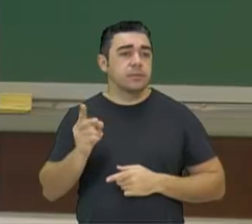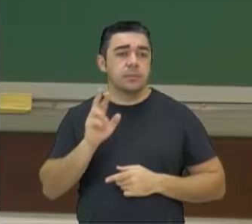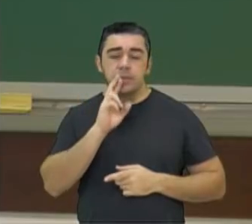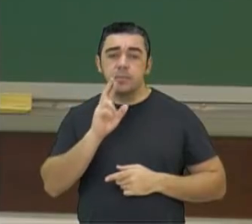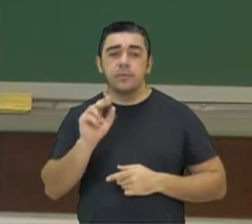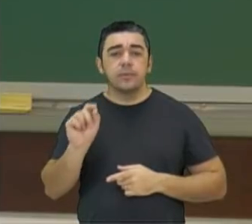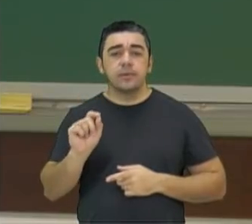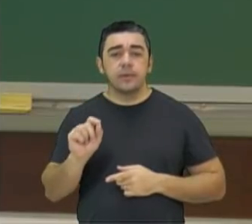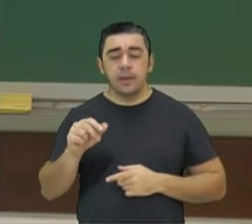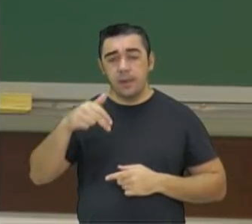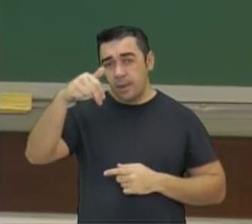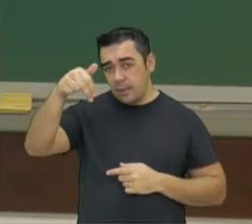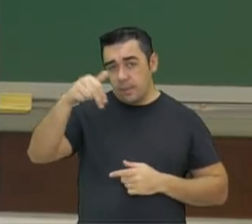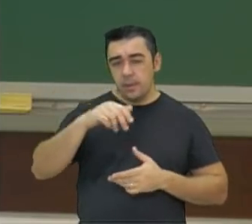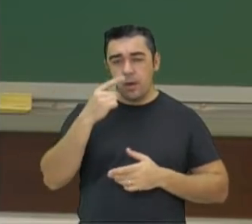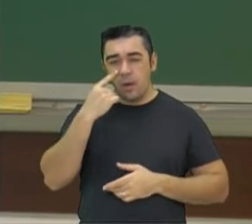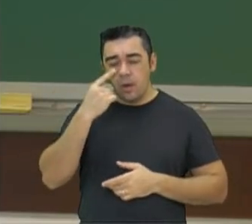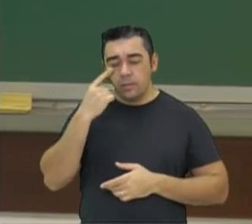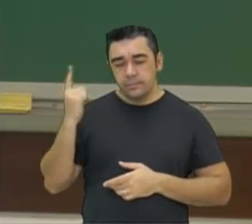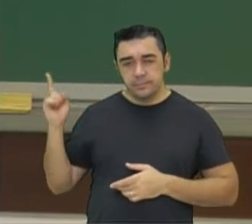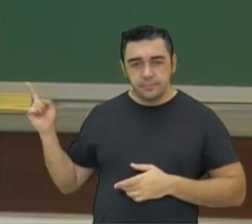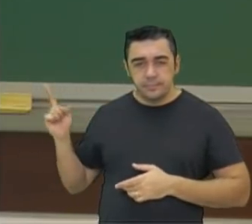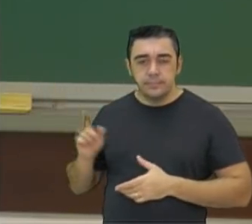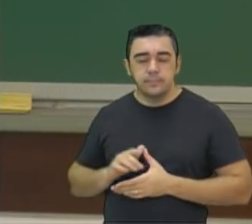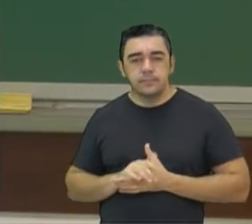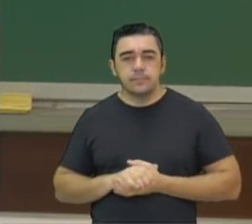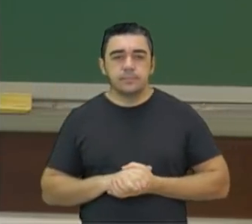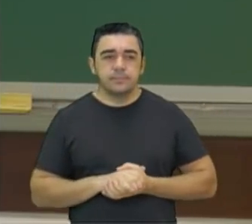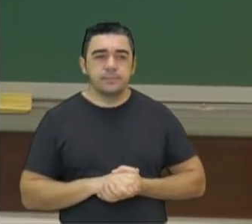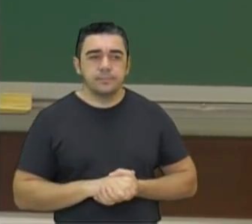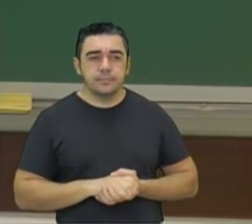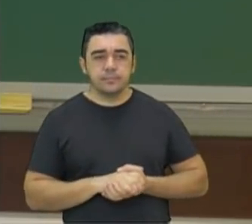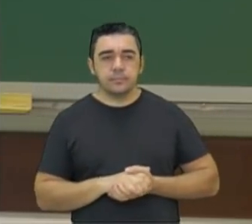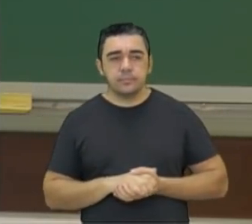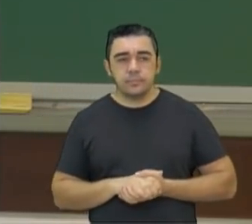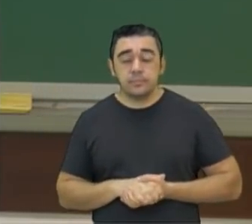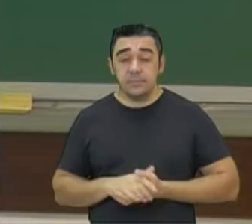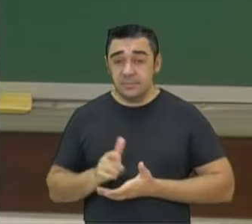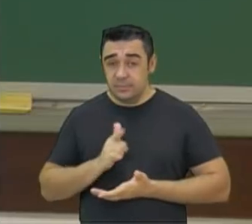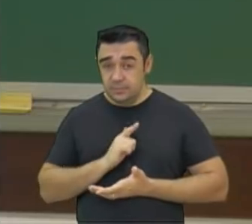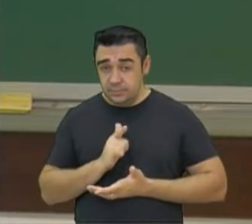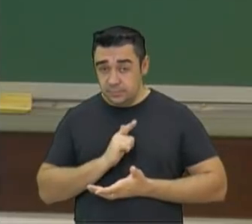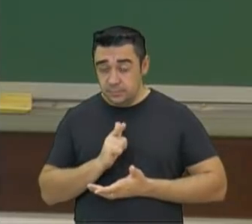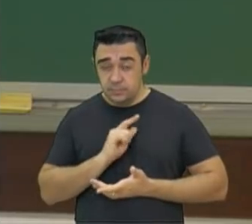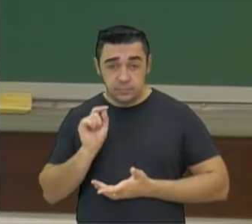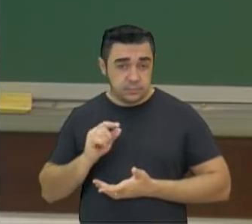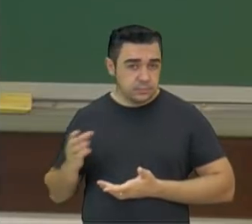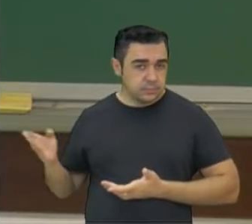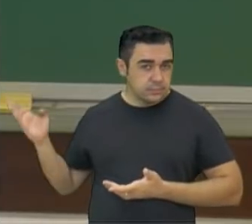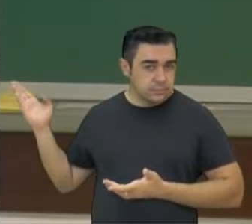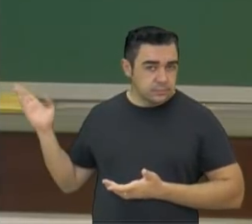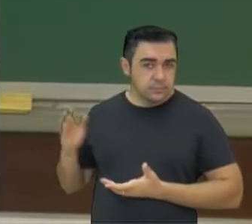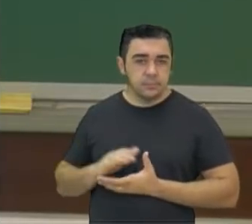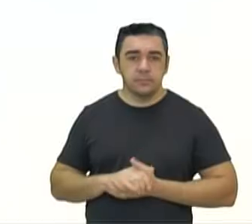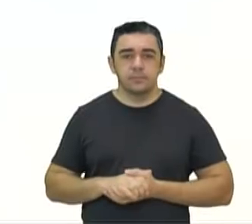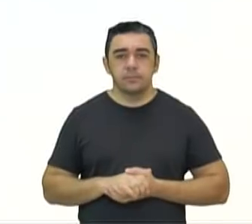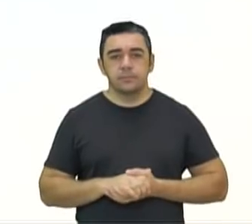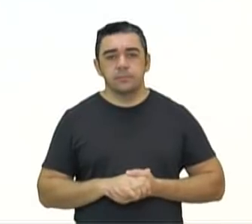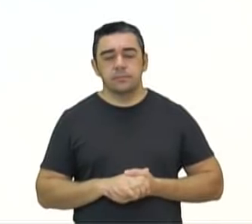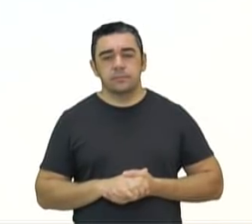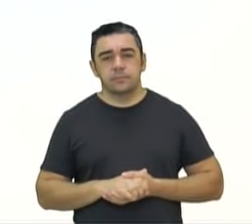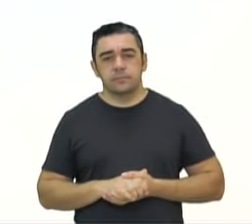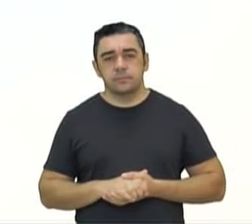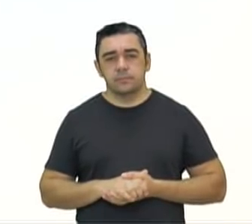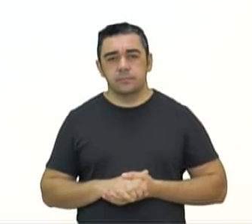o N. Vamos ver um exemplo aqui? Então, aqui, binomial de 7 sobre 1.